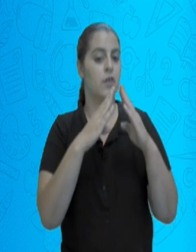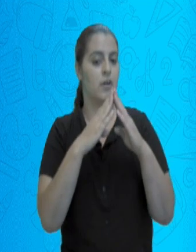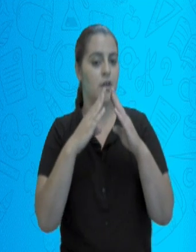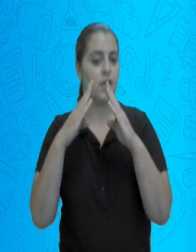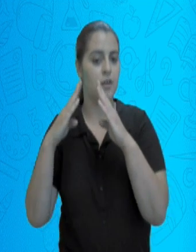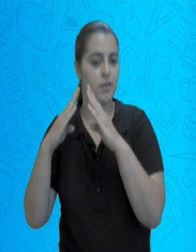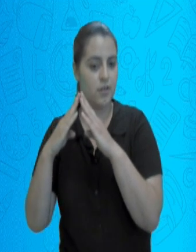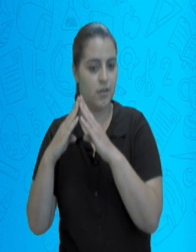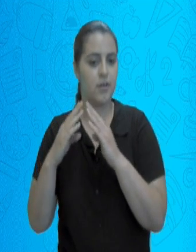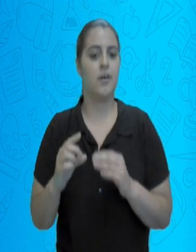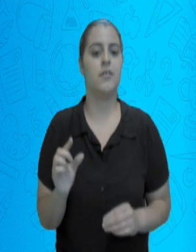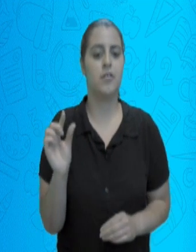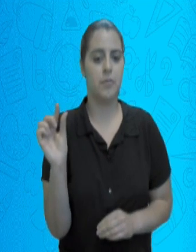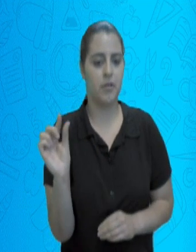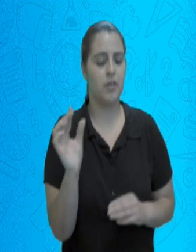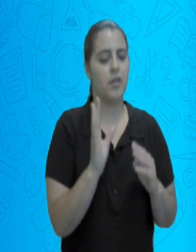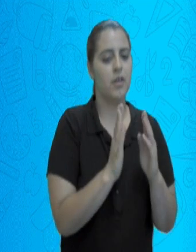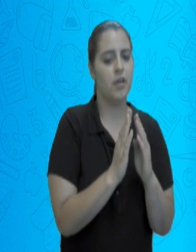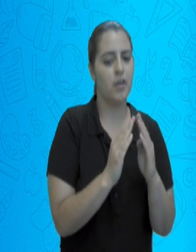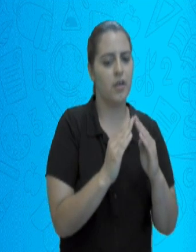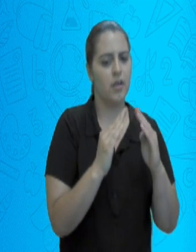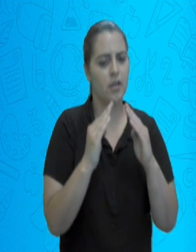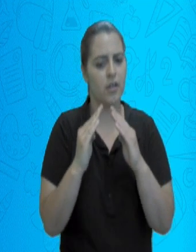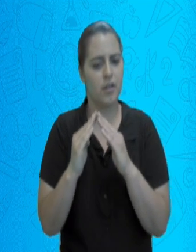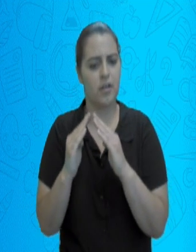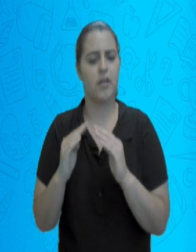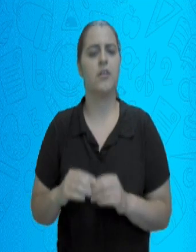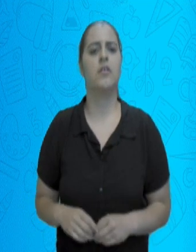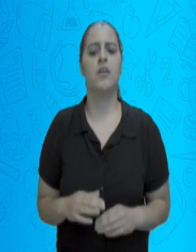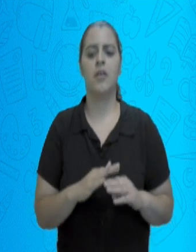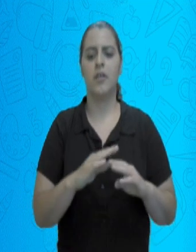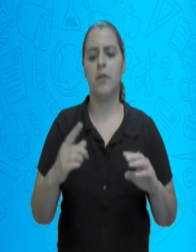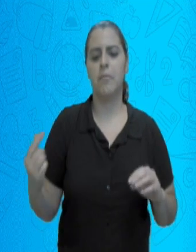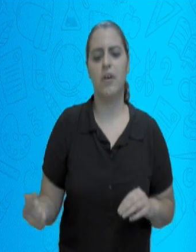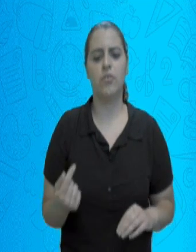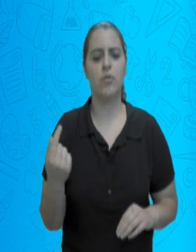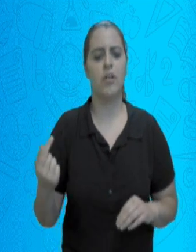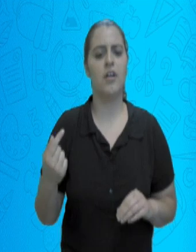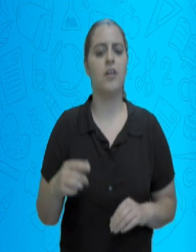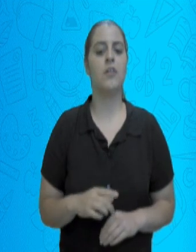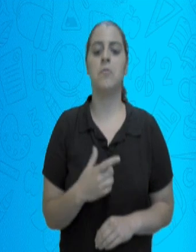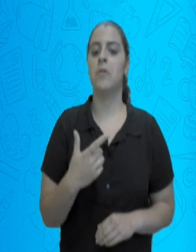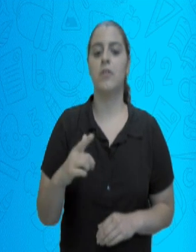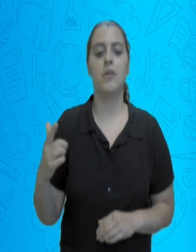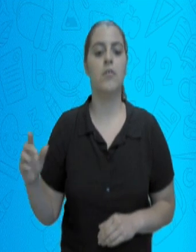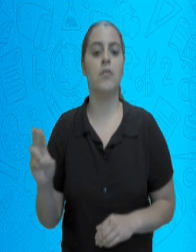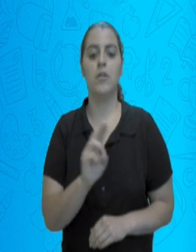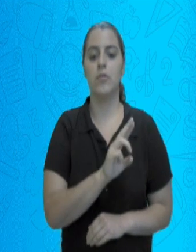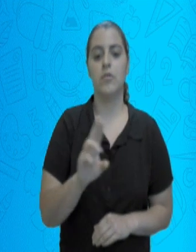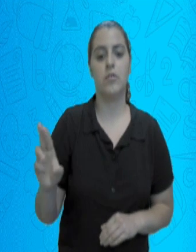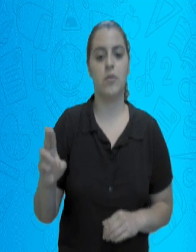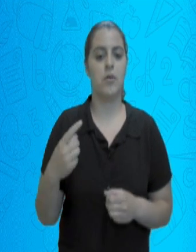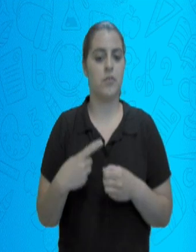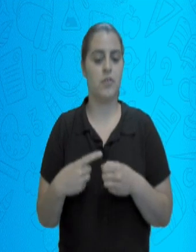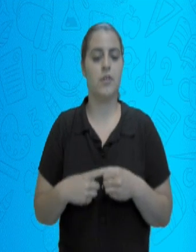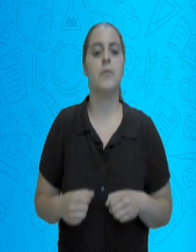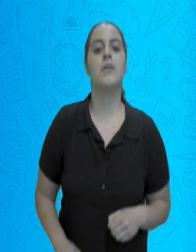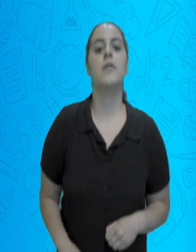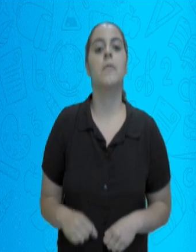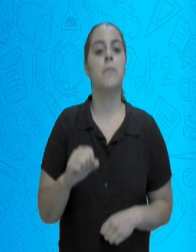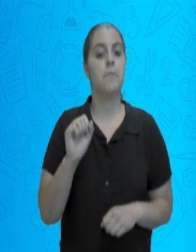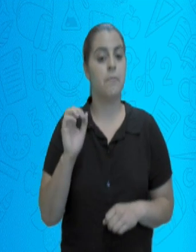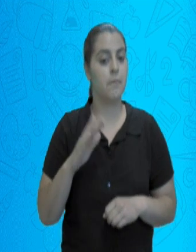residencial muito pequeno e isolado, não chamamos de cidade, mas sim de